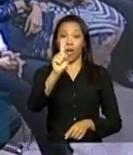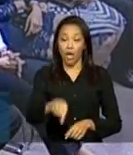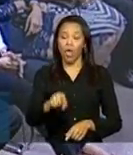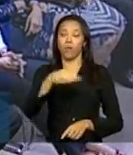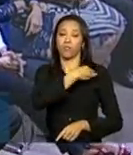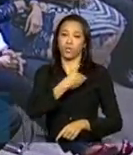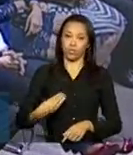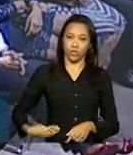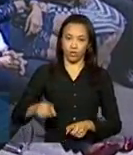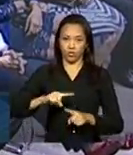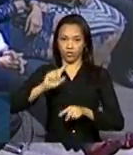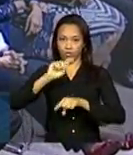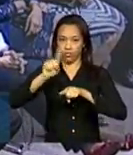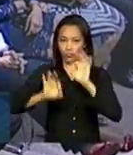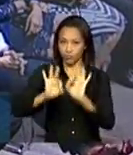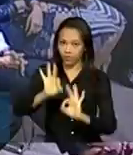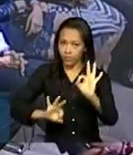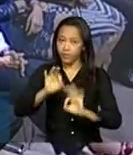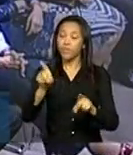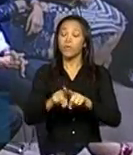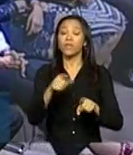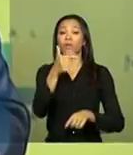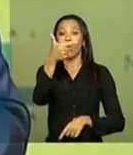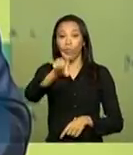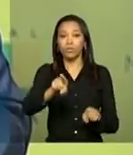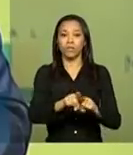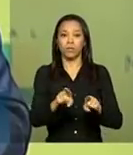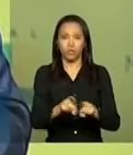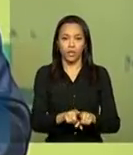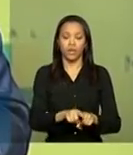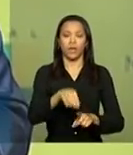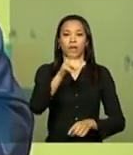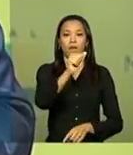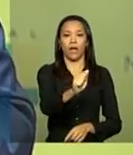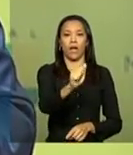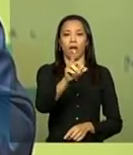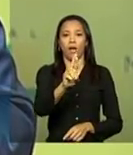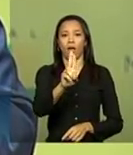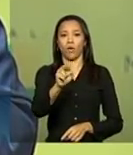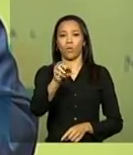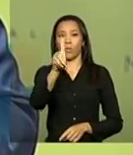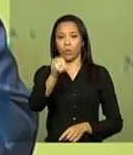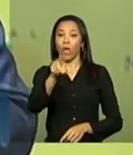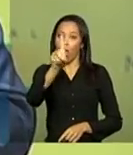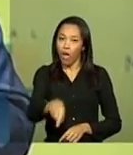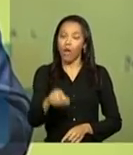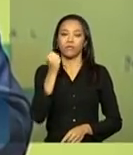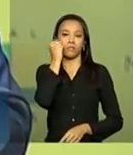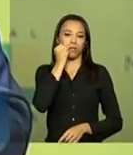amigo, cumprimentar Inácio Arruda, o senador, aqui presente. Cumprimentar o Luiz